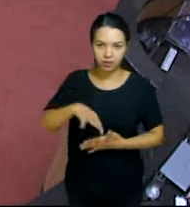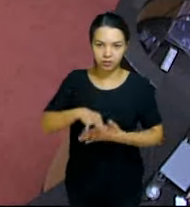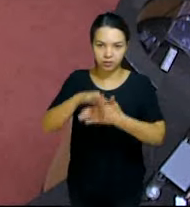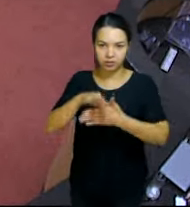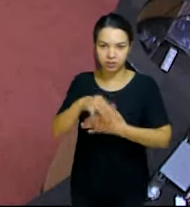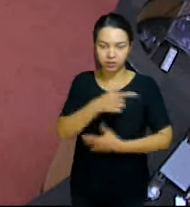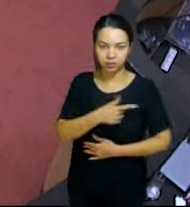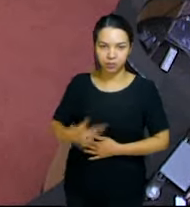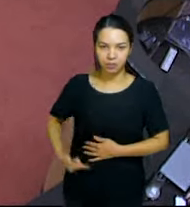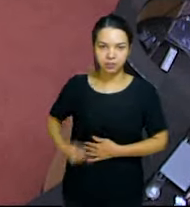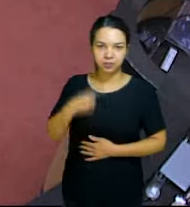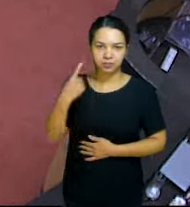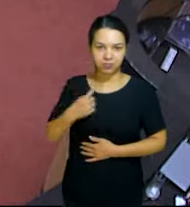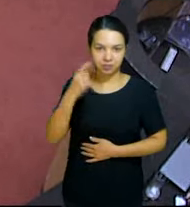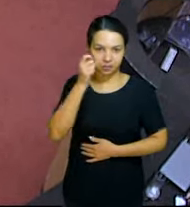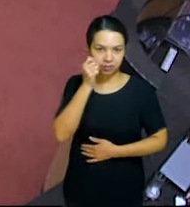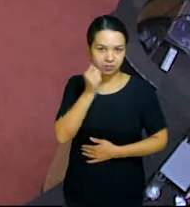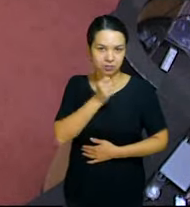Massocco.